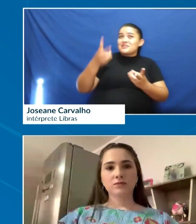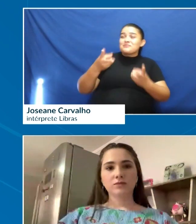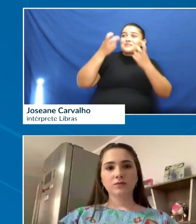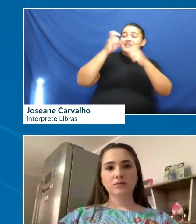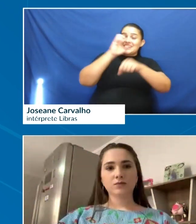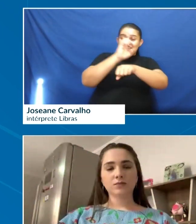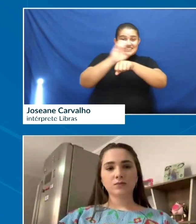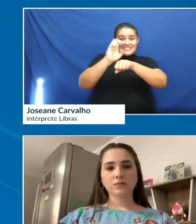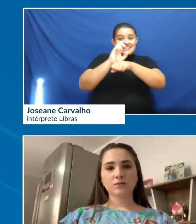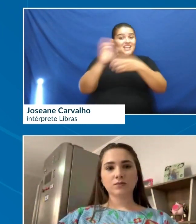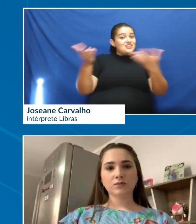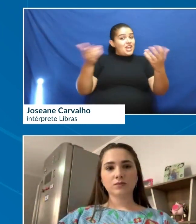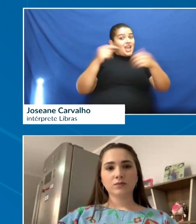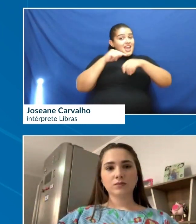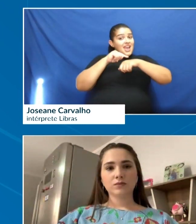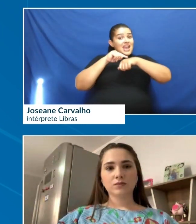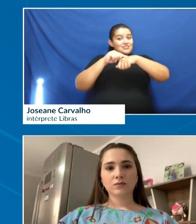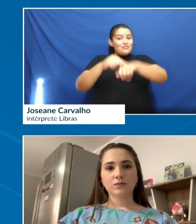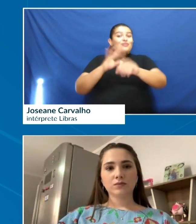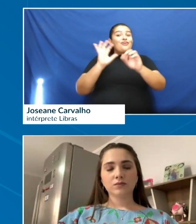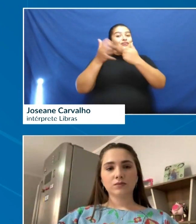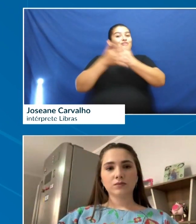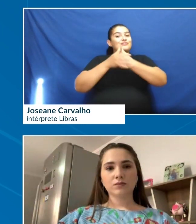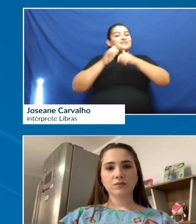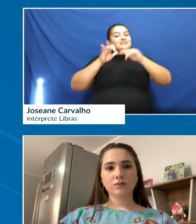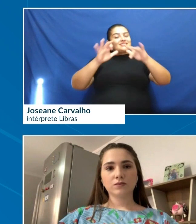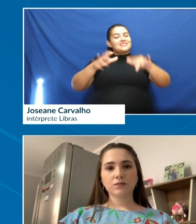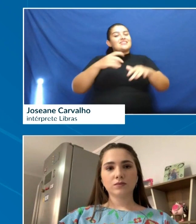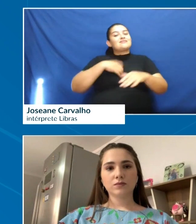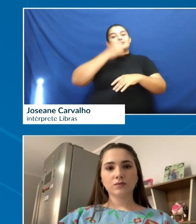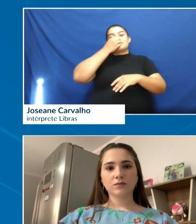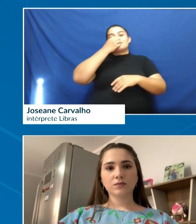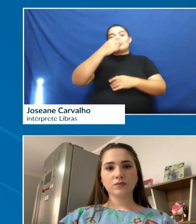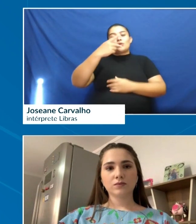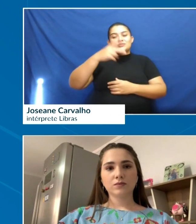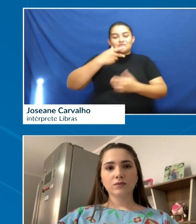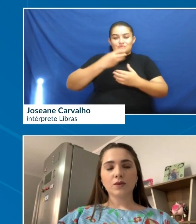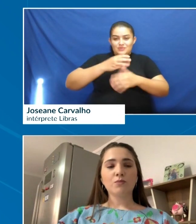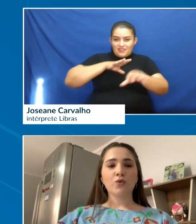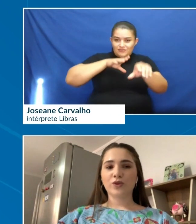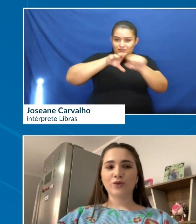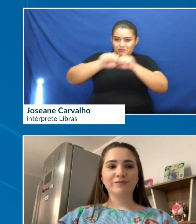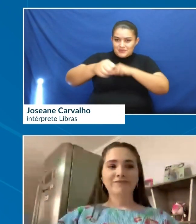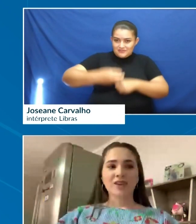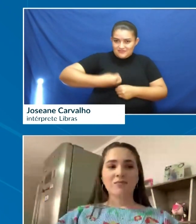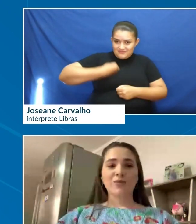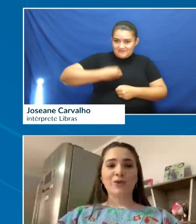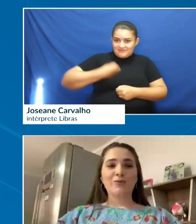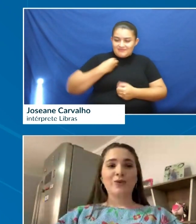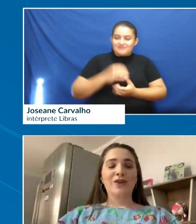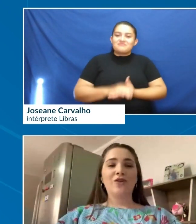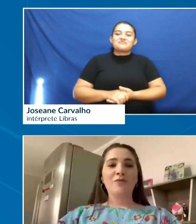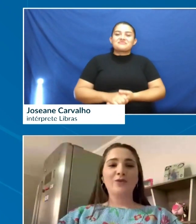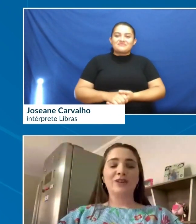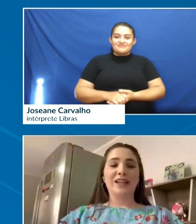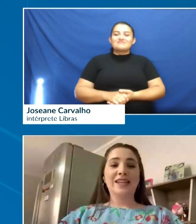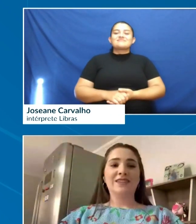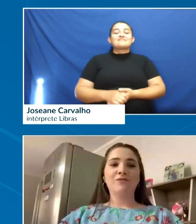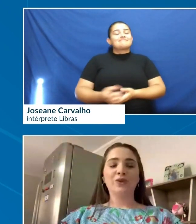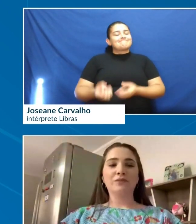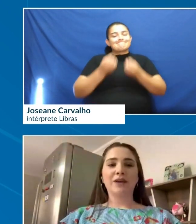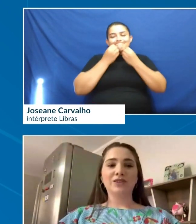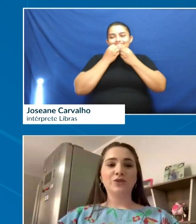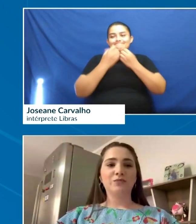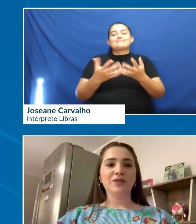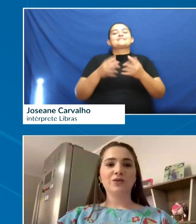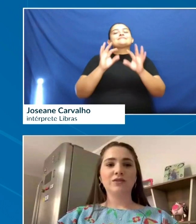estágio nesse momento trouxe algo de positivo para a sua formação? Muito, muito, porque como eu te falei,